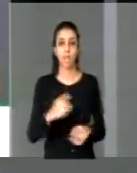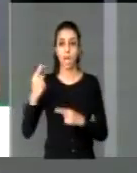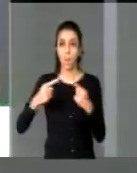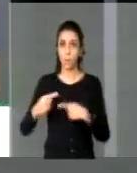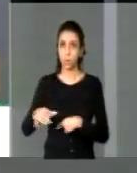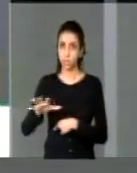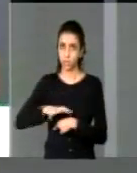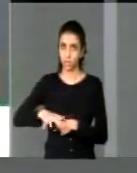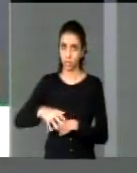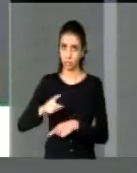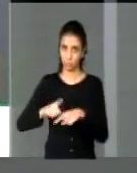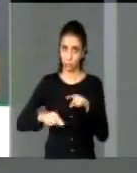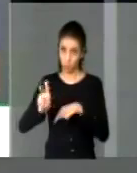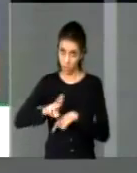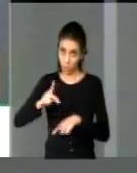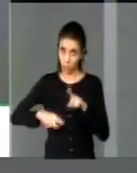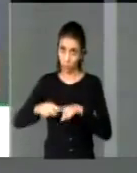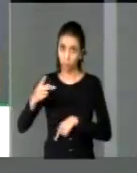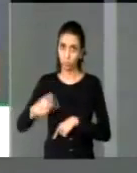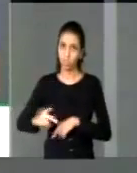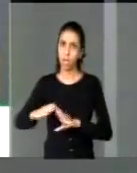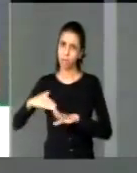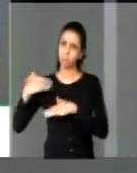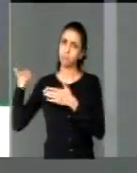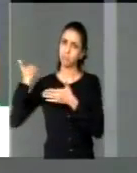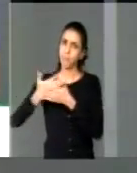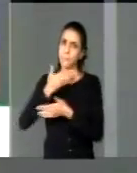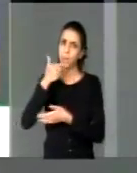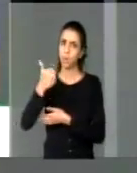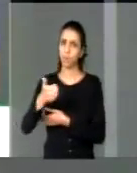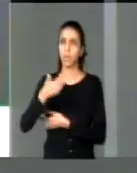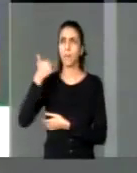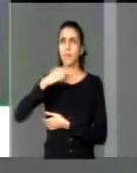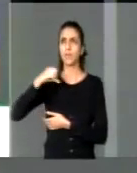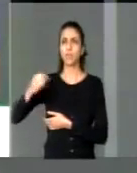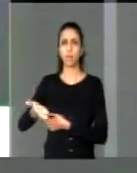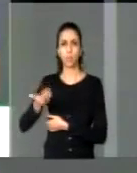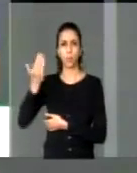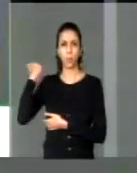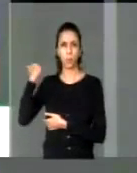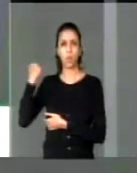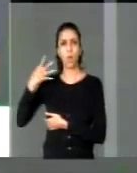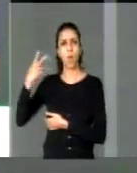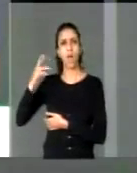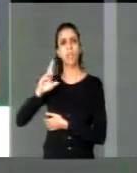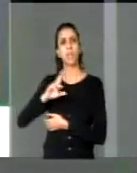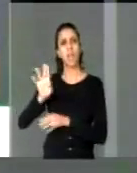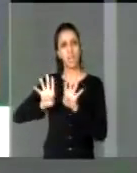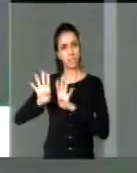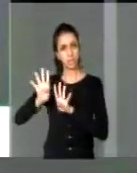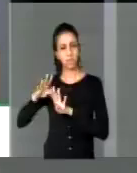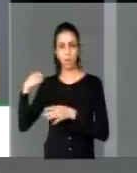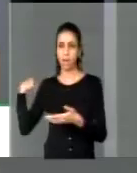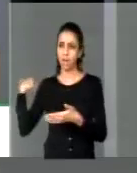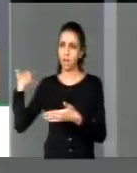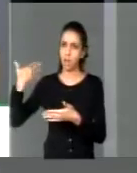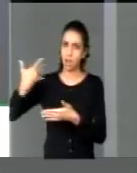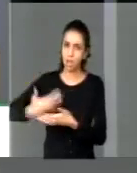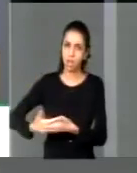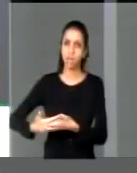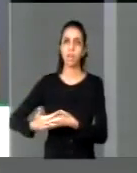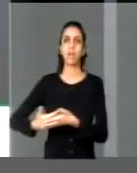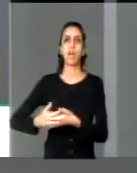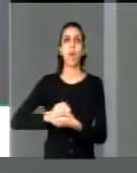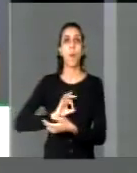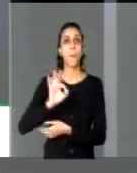evoluiu da primeira rodada em 1999 até a 4ª rodada de licitação. Os percentuais de